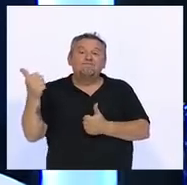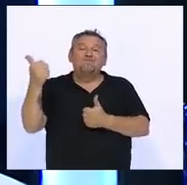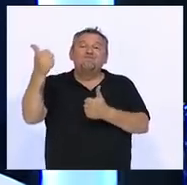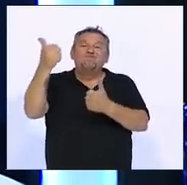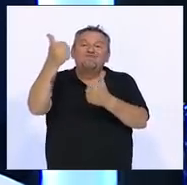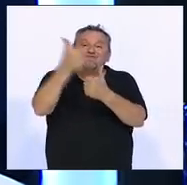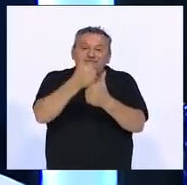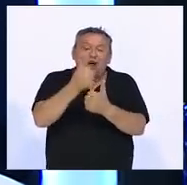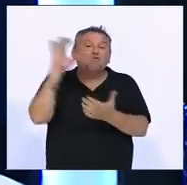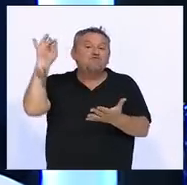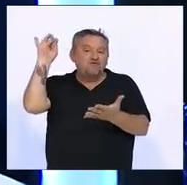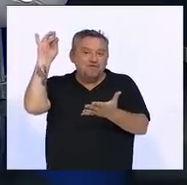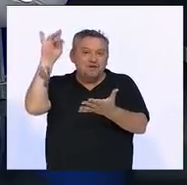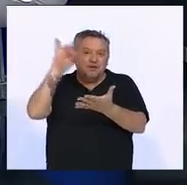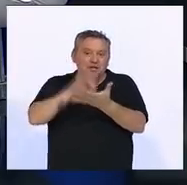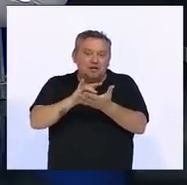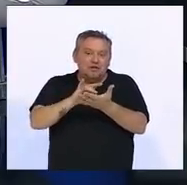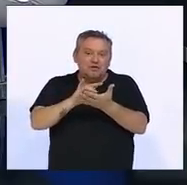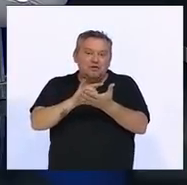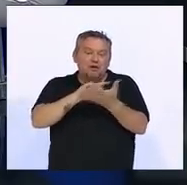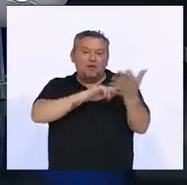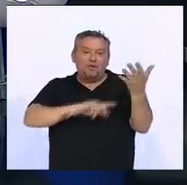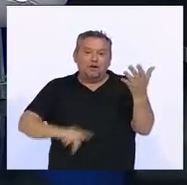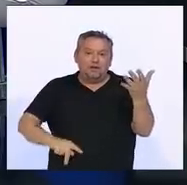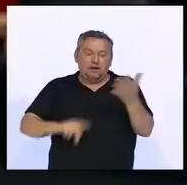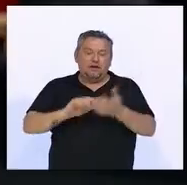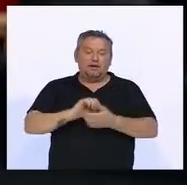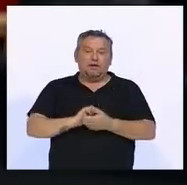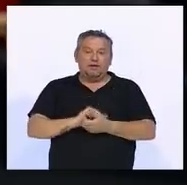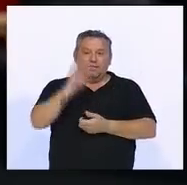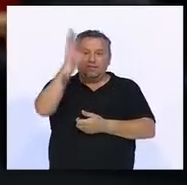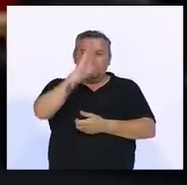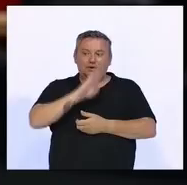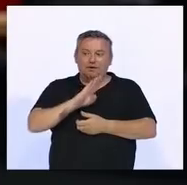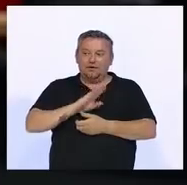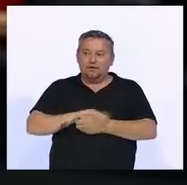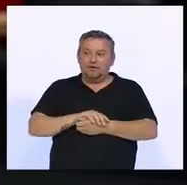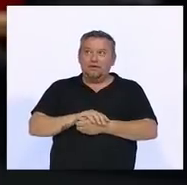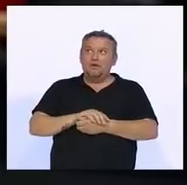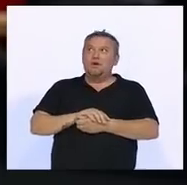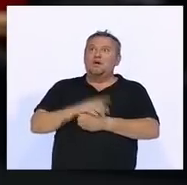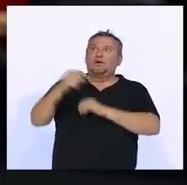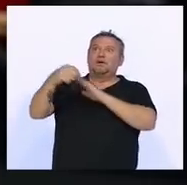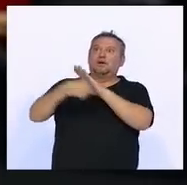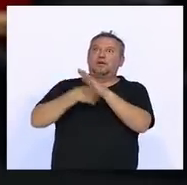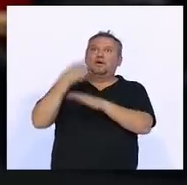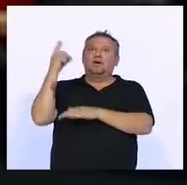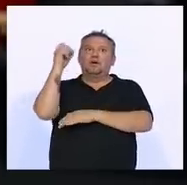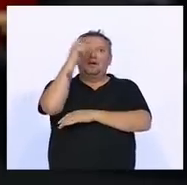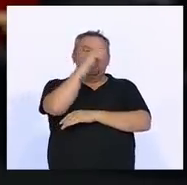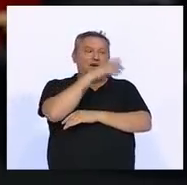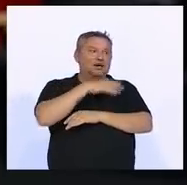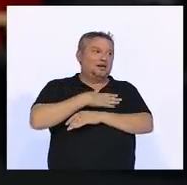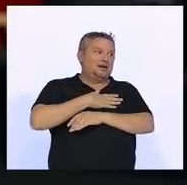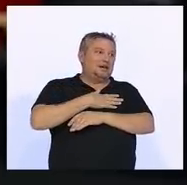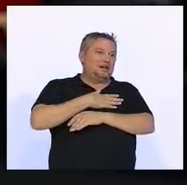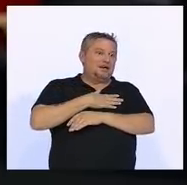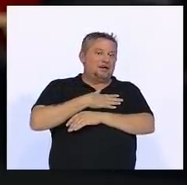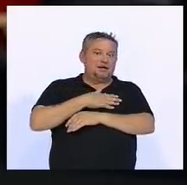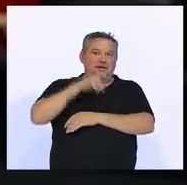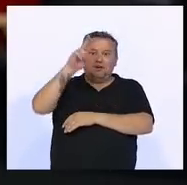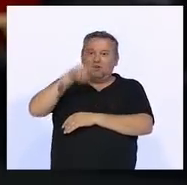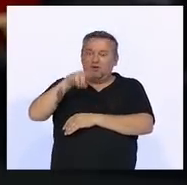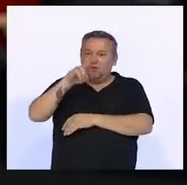assumir efetivamente a presidência da República? Ai, que pergunta difícil. Primeiro lugar, que eu jamais assumirei